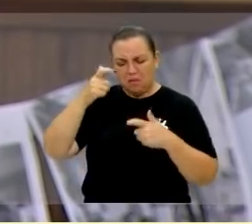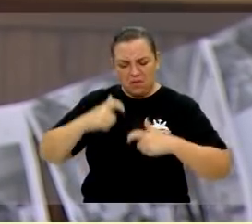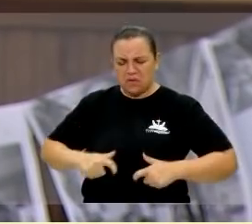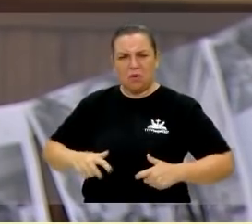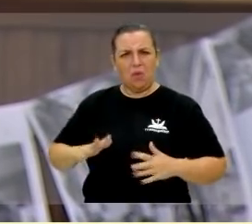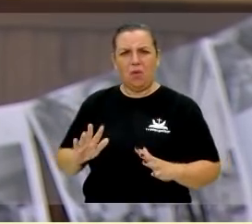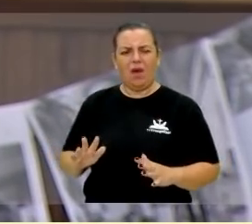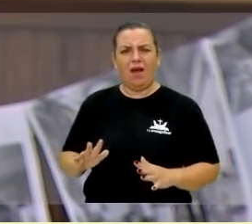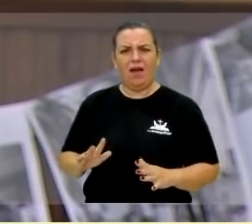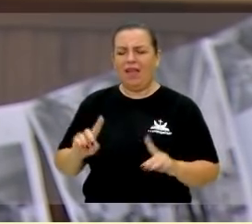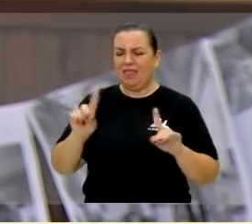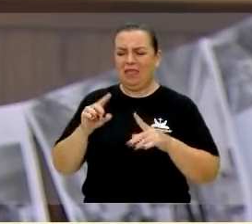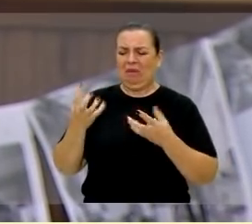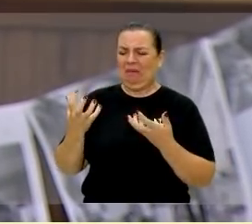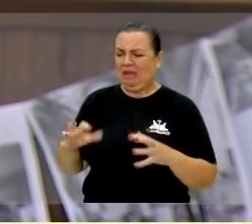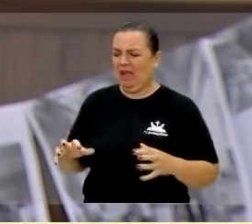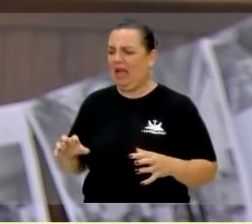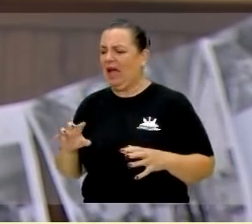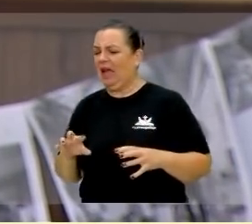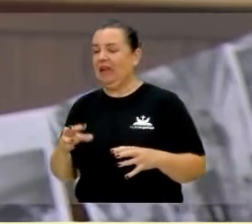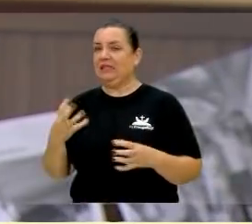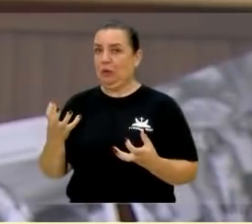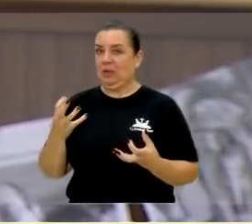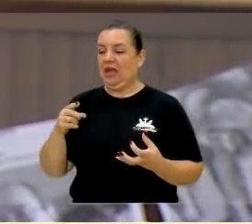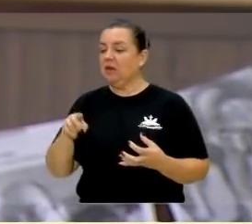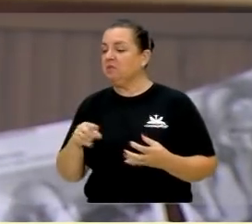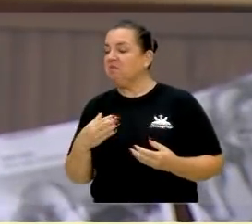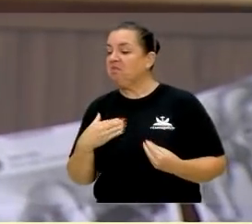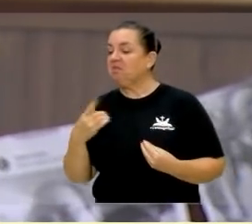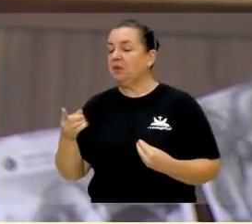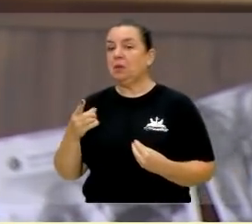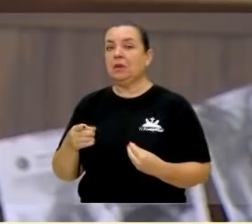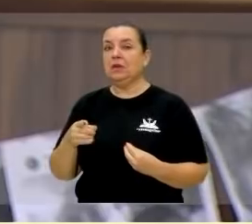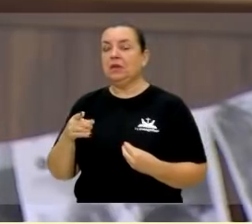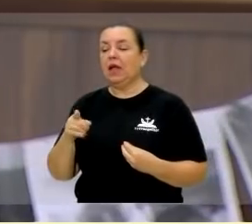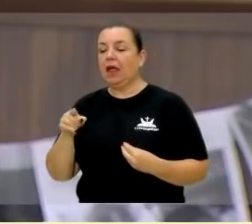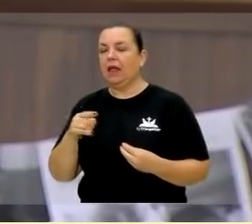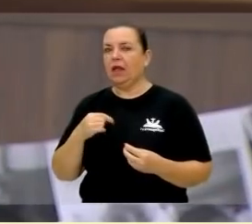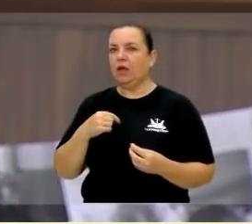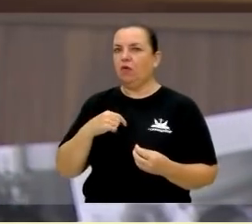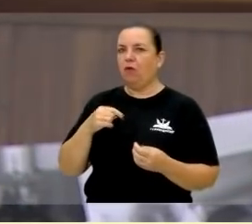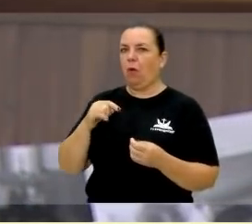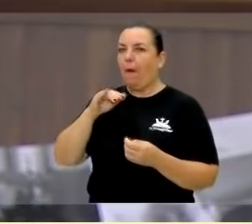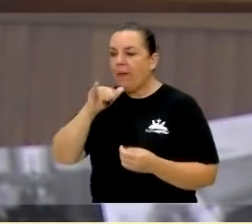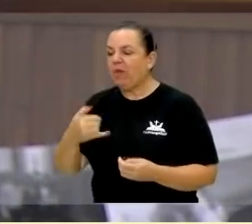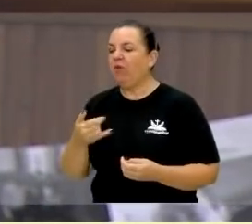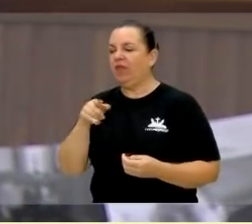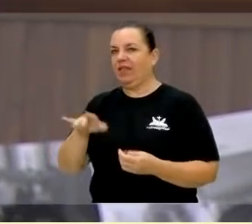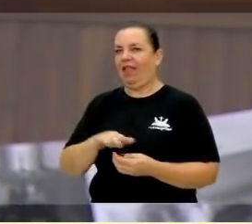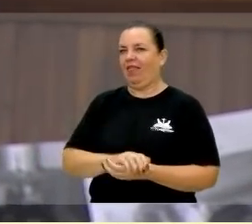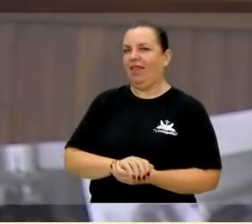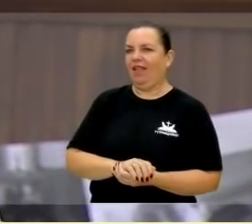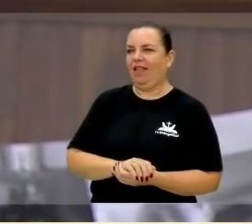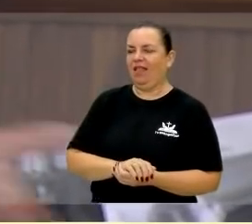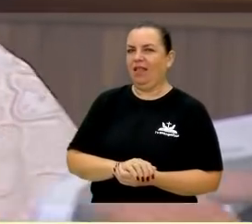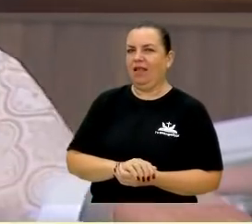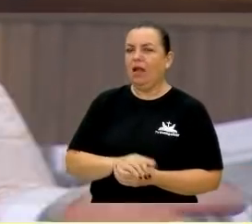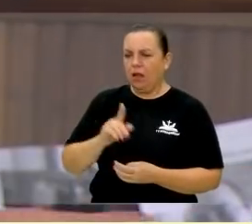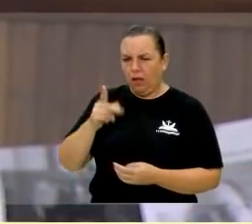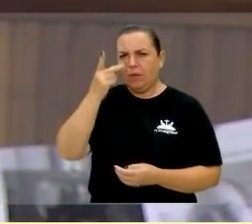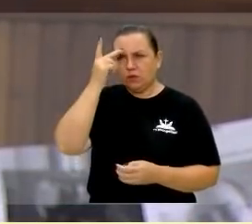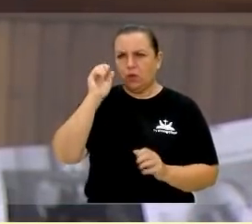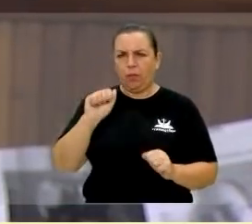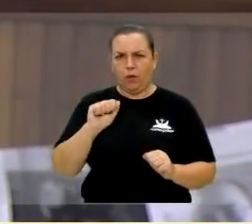E não querer tirar vantagem da sua miséria. É capaz de até te corrigir, isso